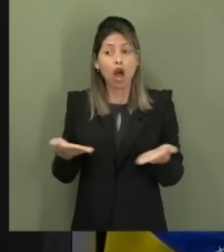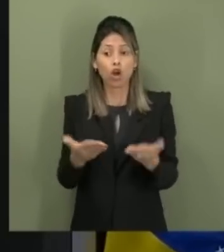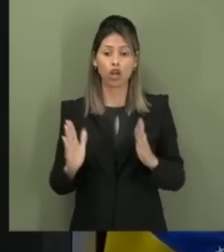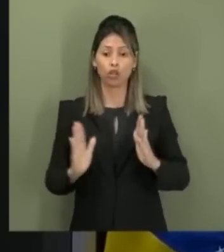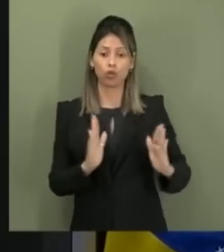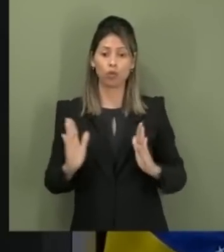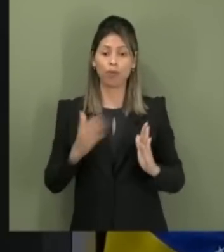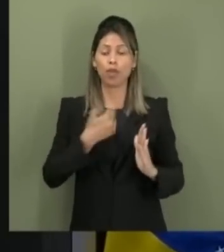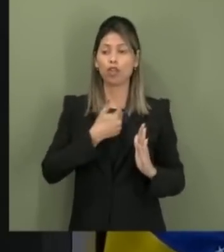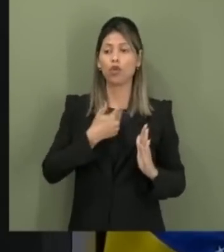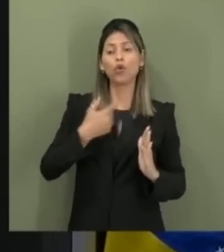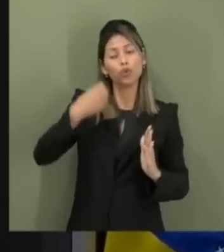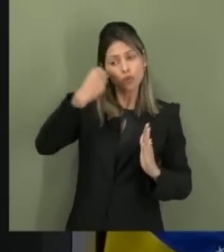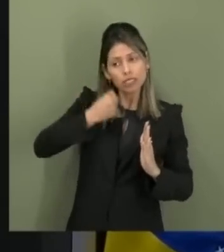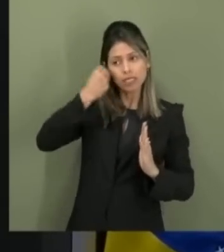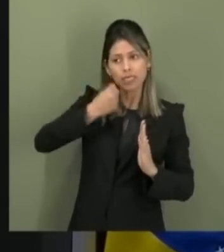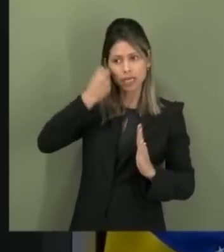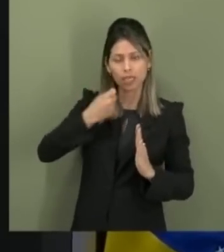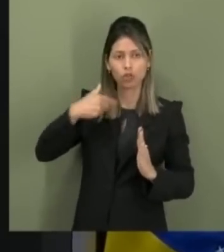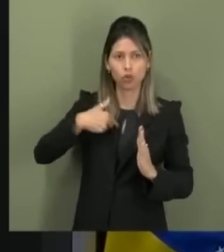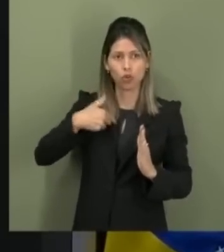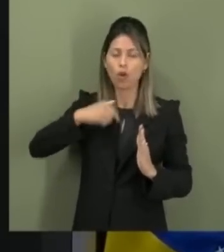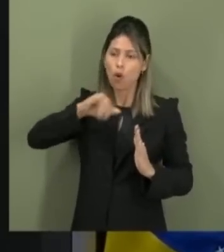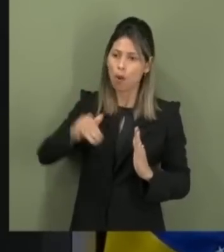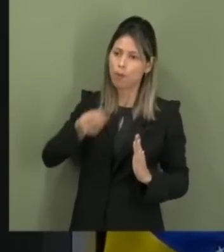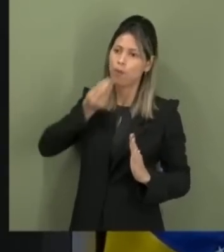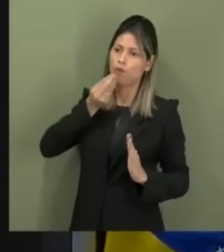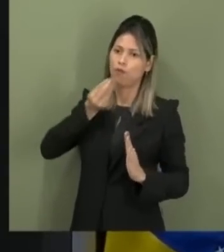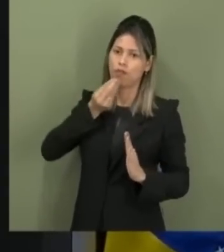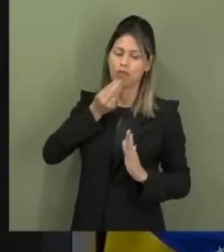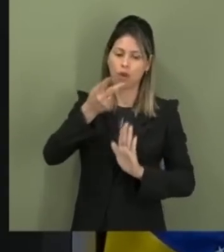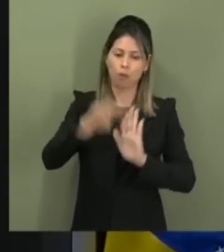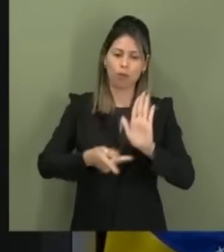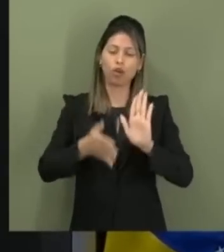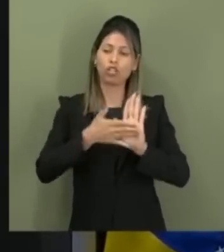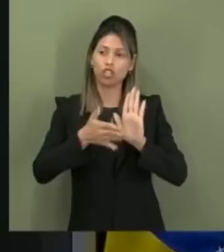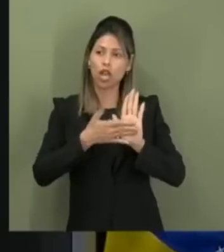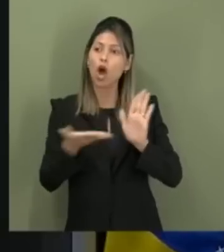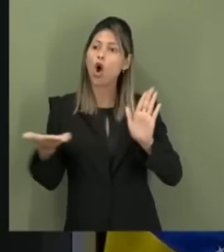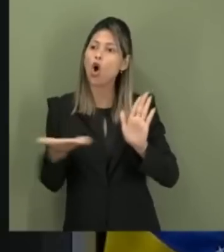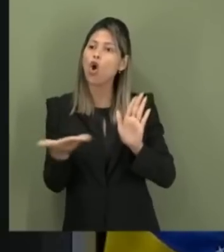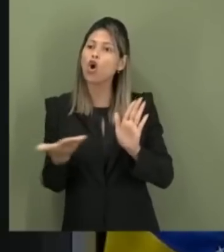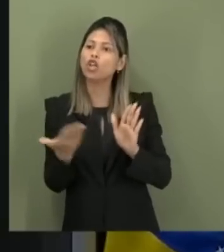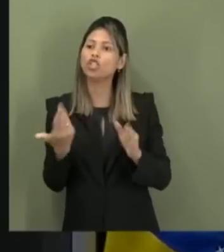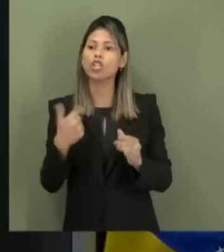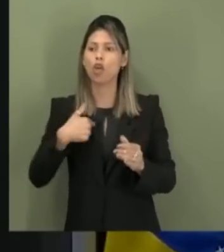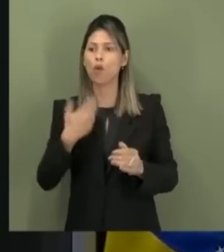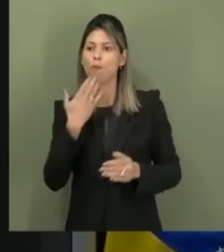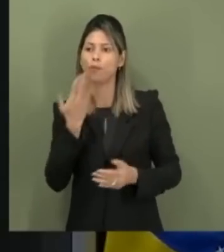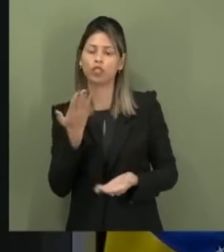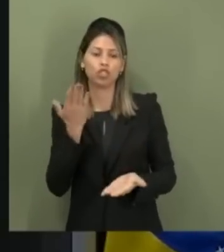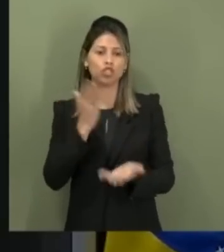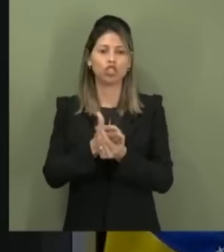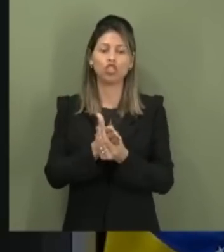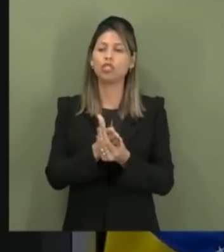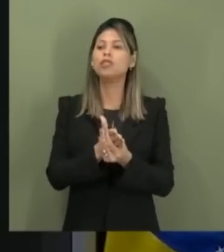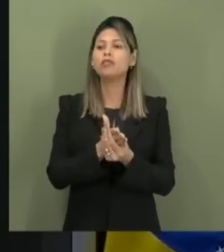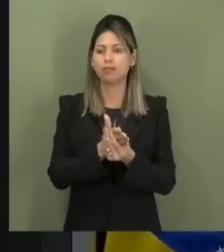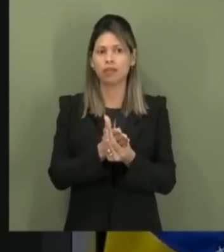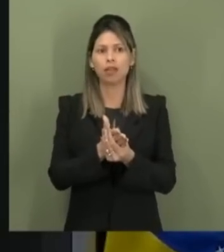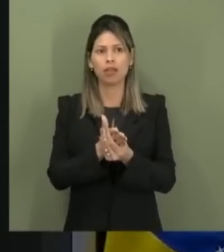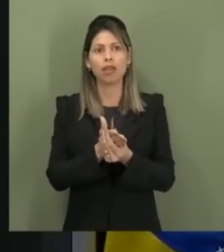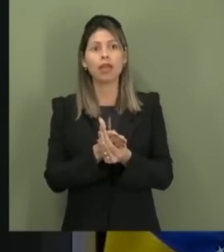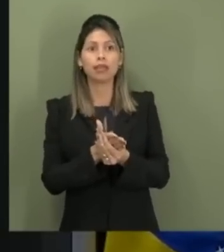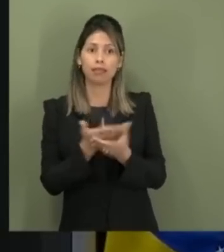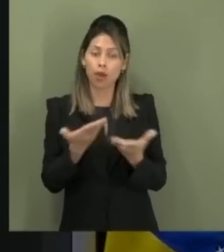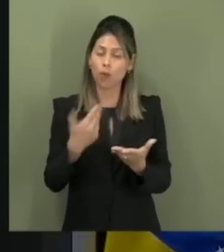me permitiu que eu reaproveitasse esse projeto. E protocolei hoje, e solicitaria aqui humildemente